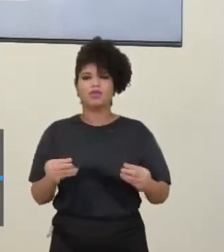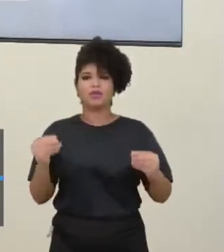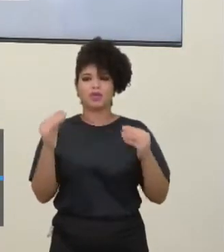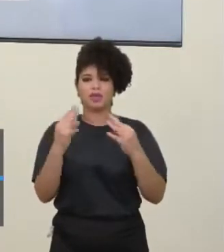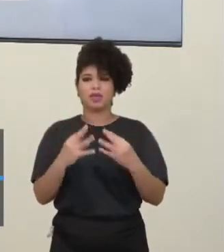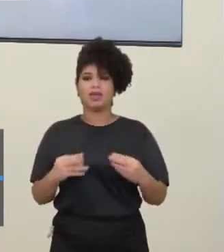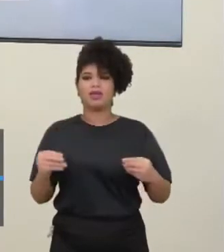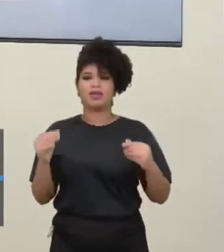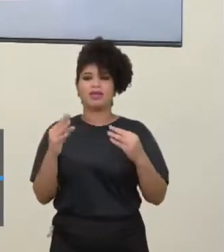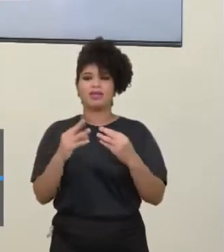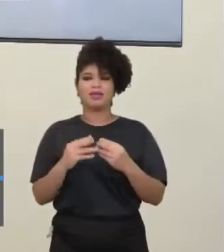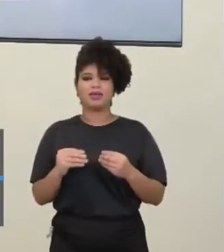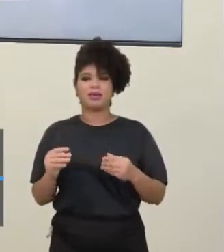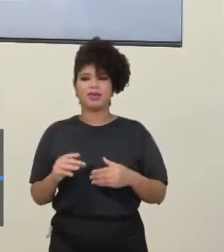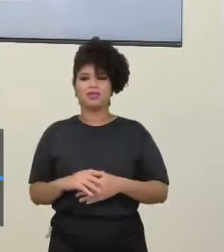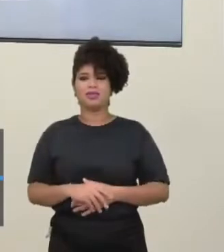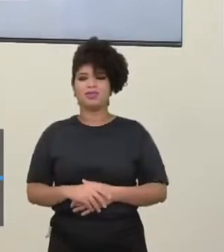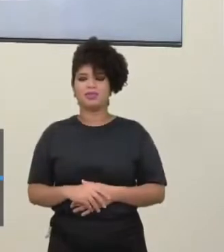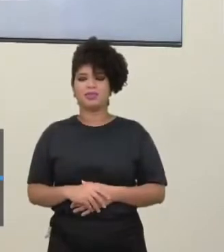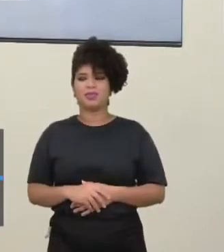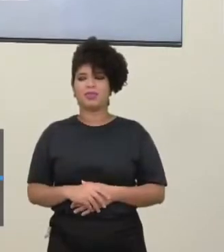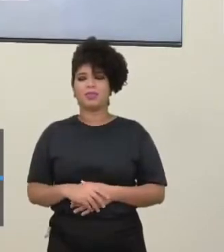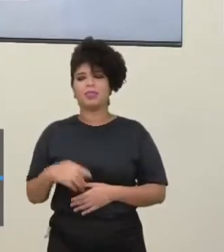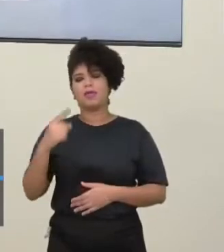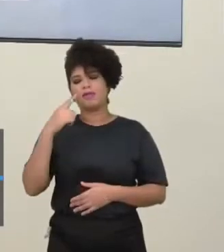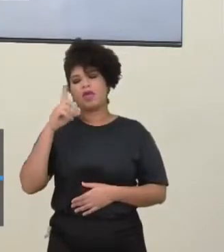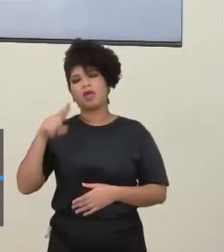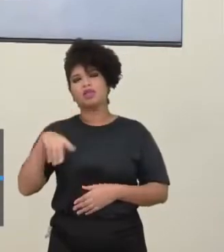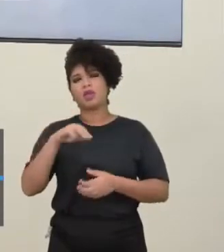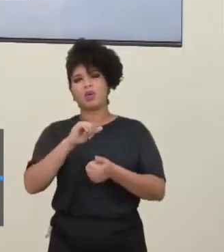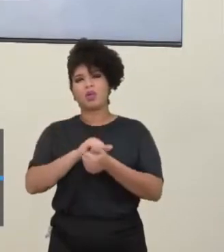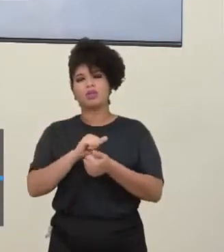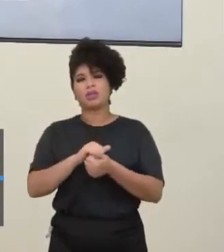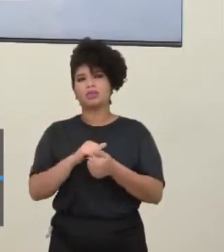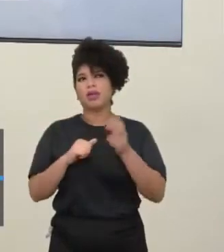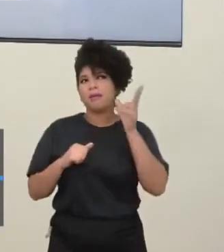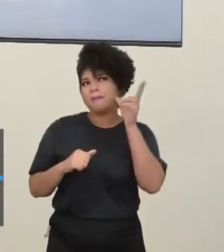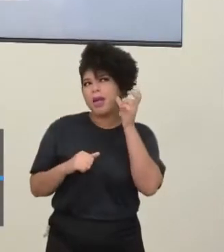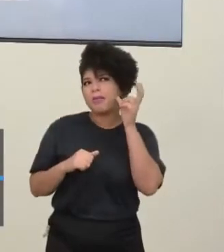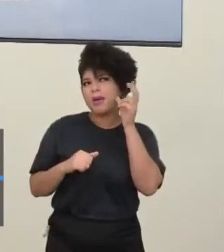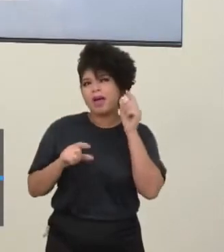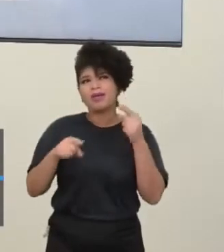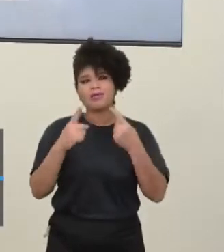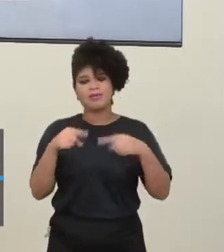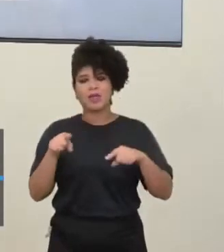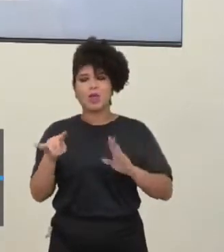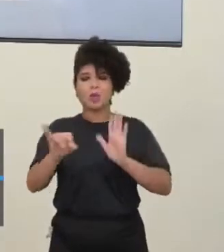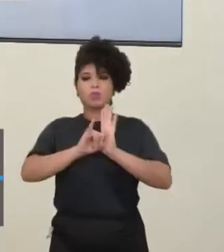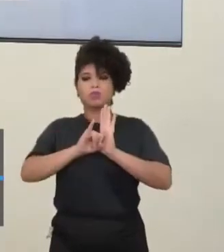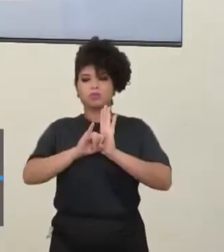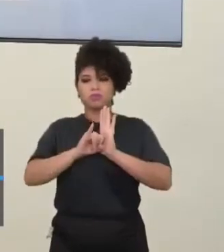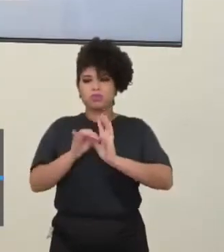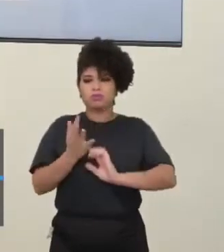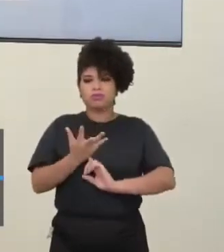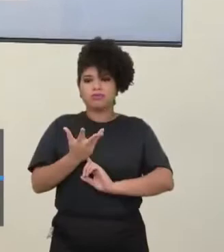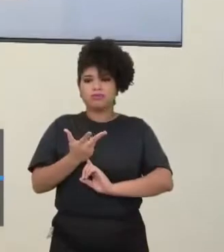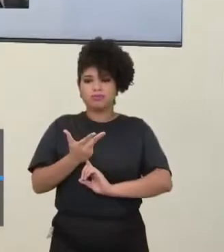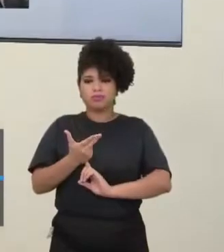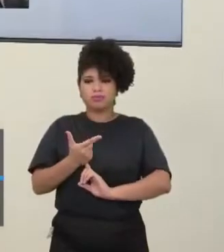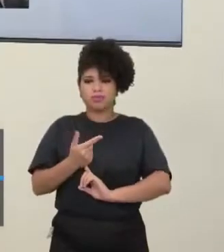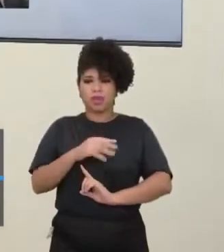ou essa identificação com a qualidade sonora, musical, com a identidade artística de cada um, tá